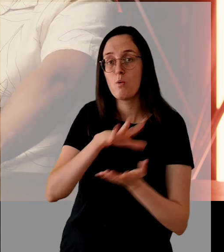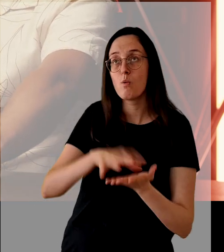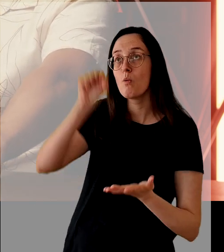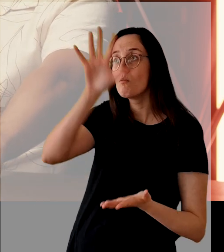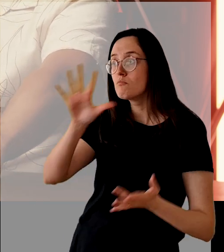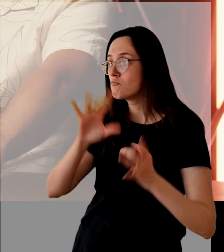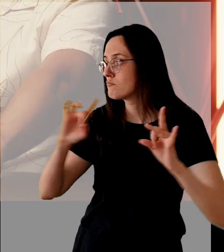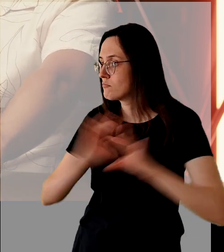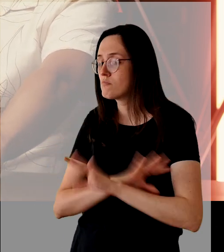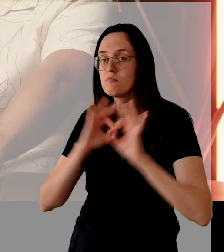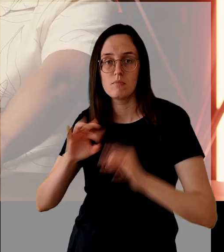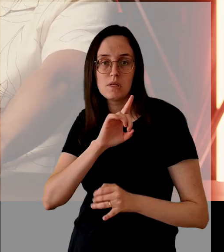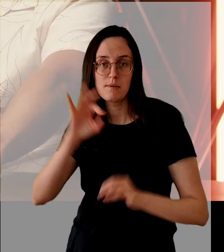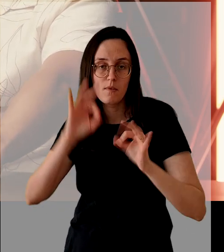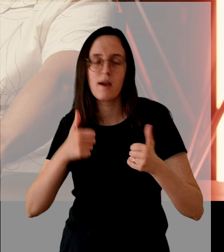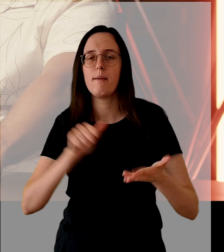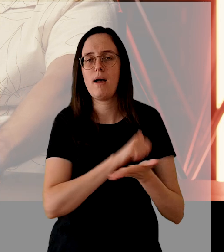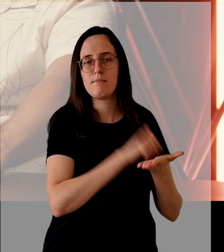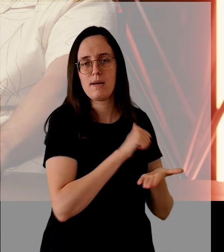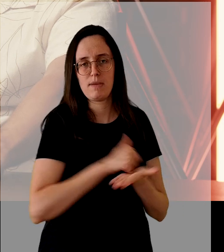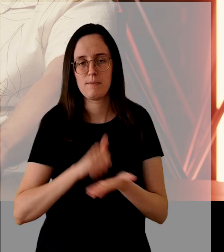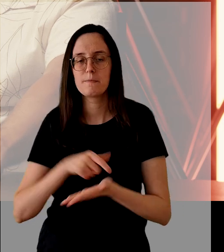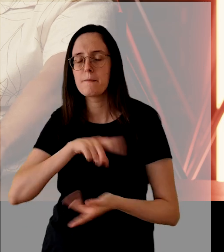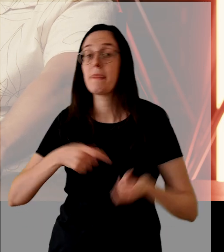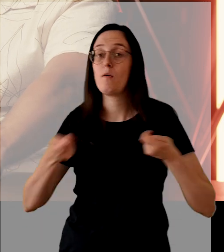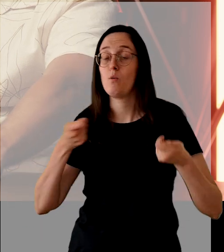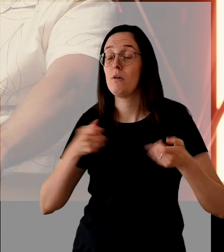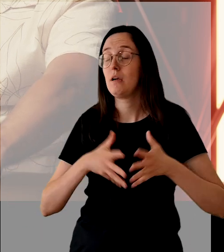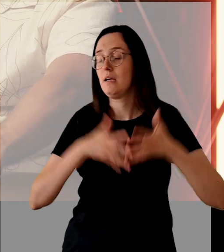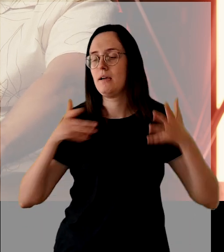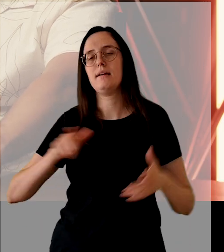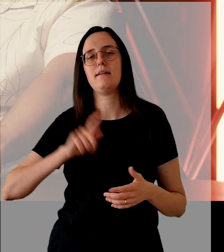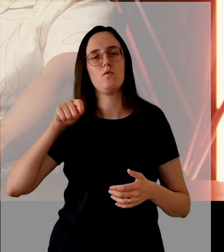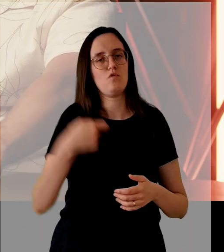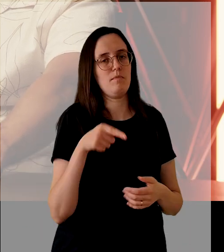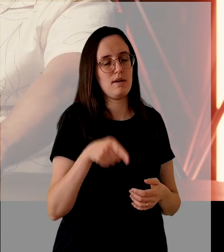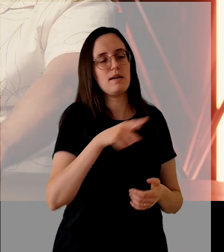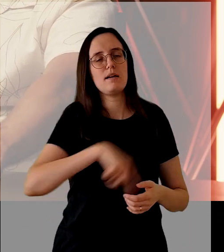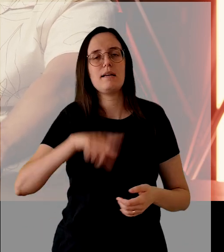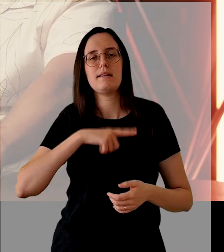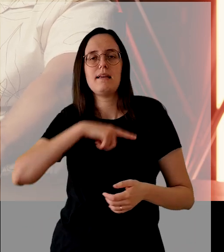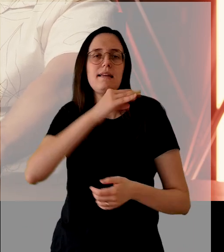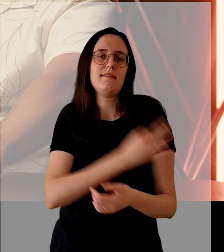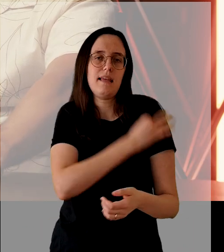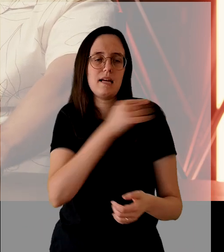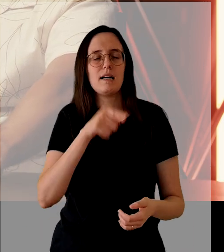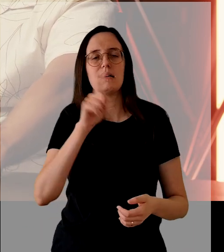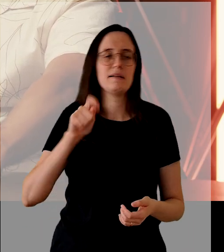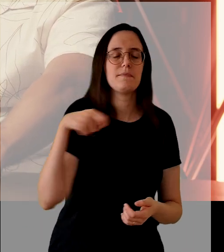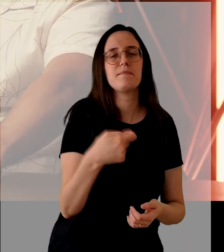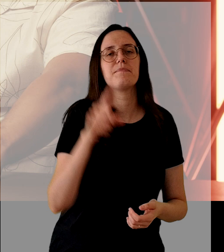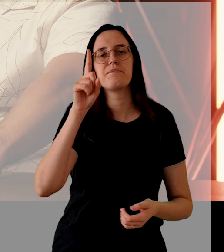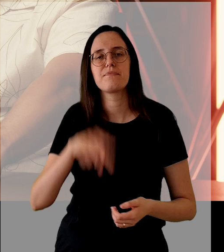bruto com eles, enfim. Então, eles têm um controle muito grande sobre isso. Eles têm um técnico que eles